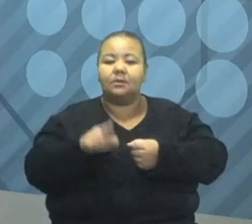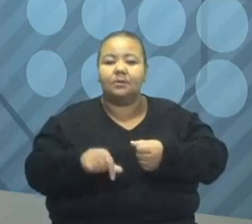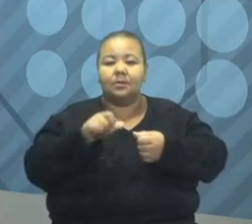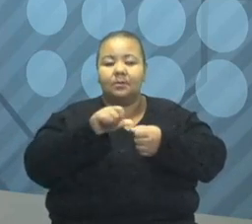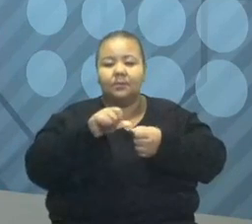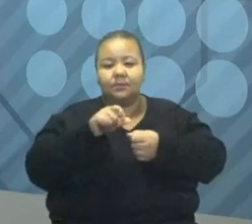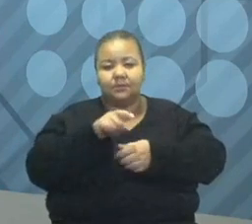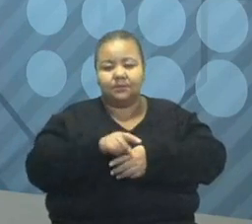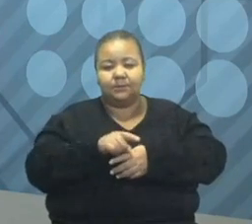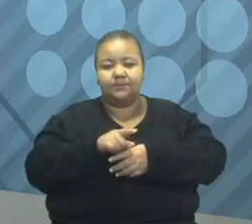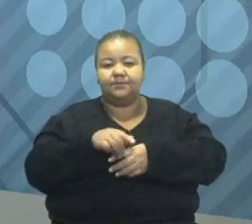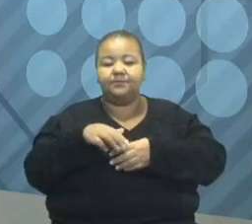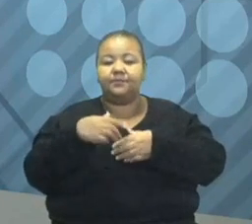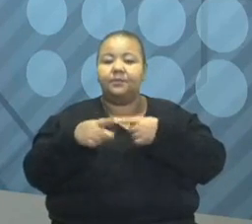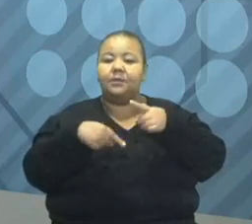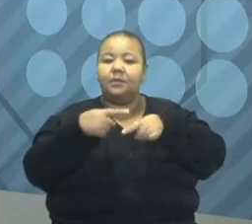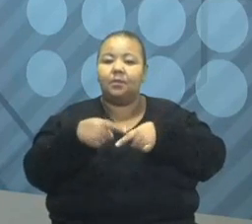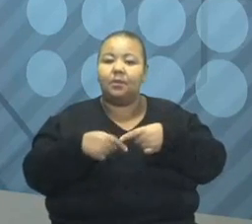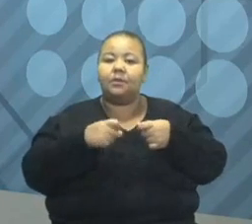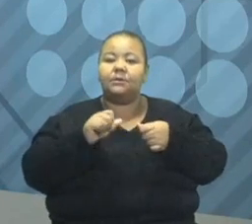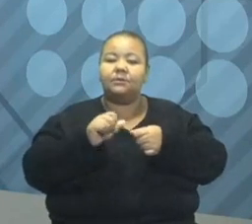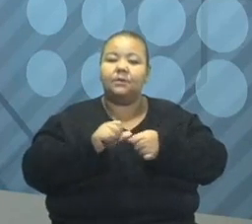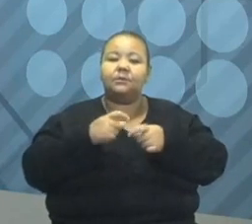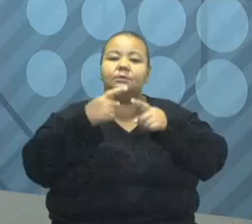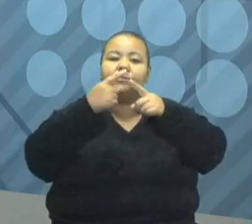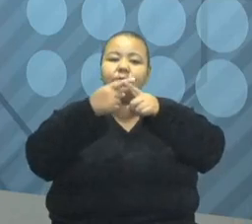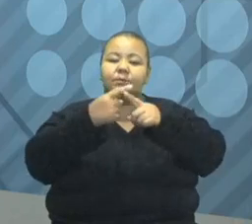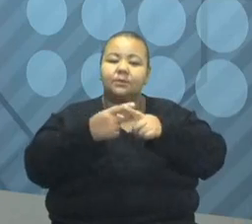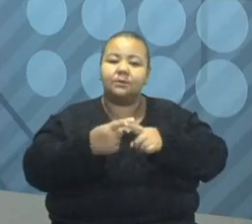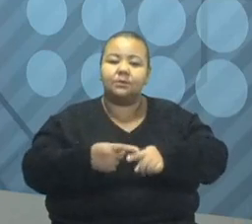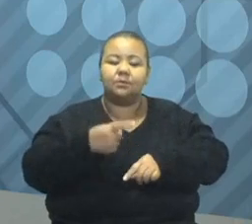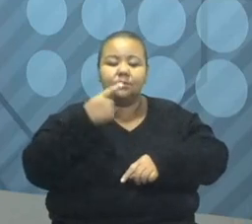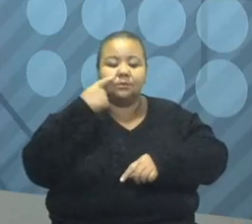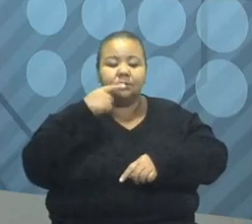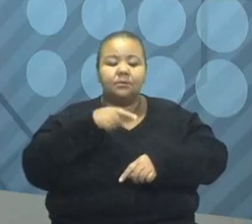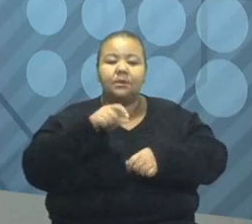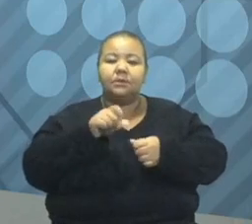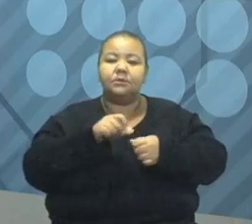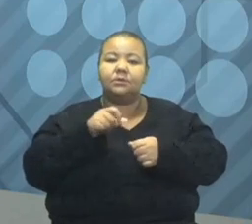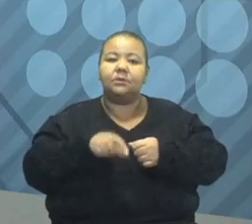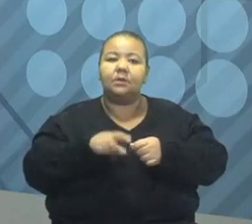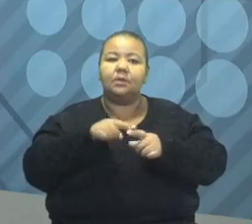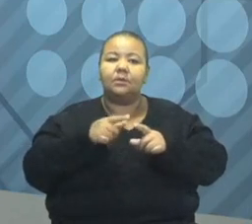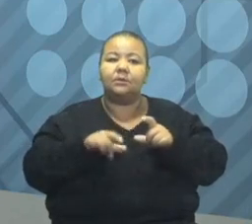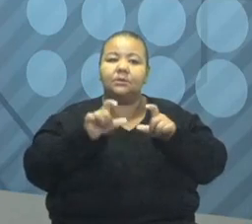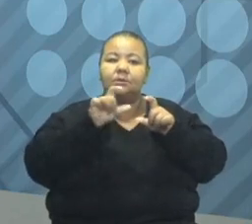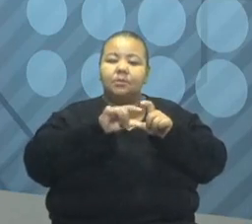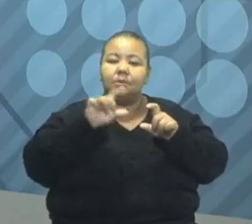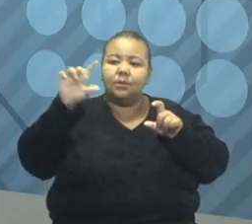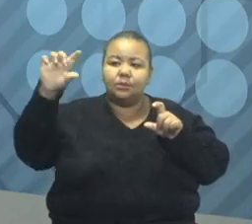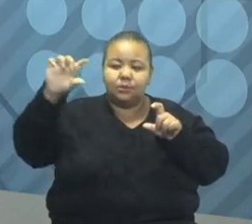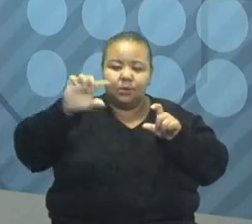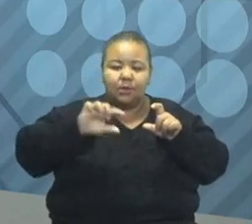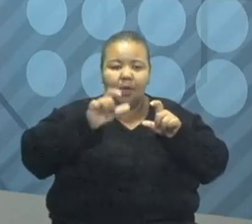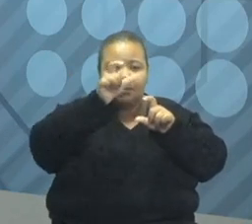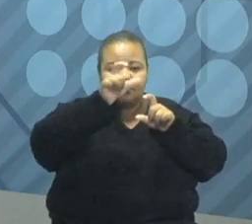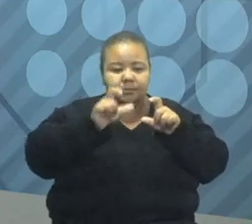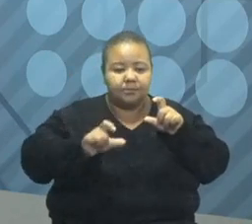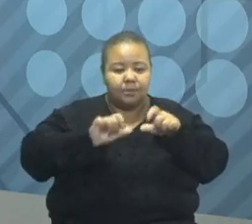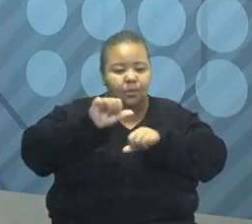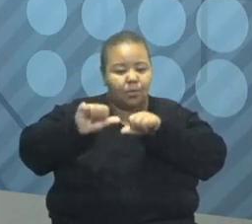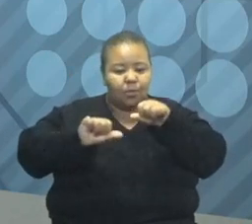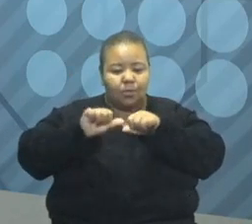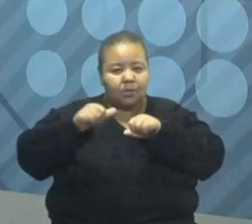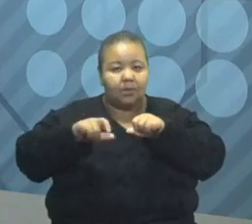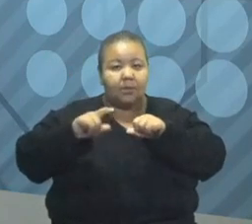esses procedimentos. E depois a gente faz as multiplicações, leve em consideração que se está no sentido da diagonal principal, a gente não muda o sinal. E